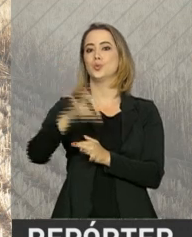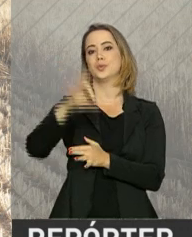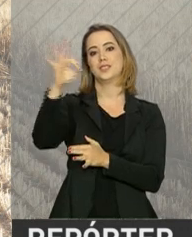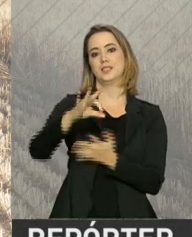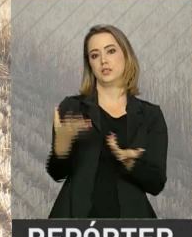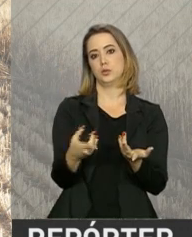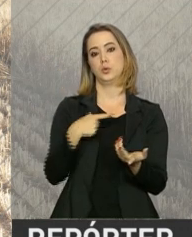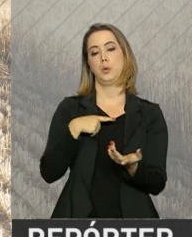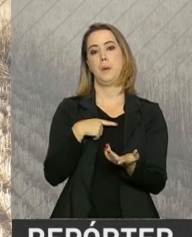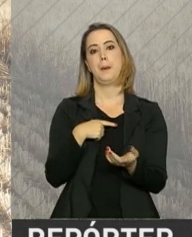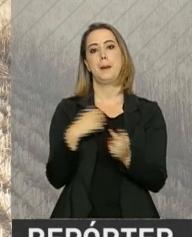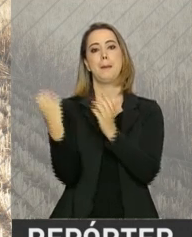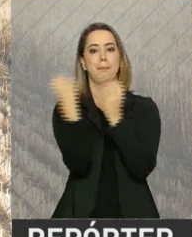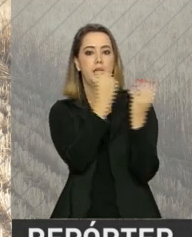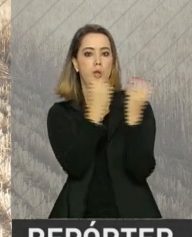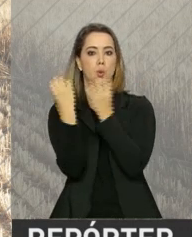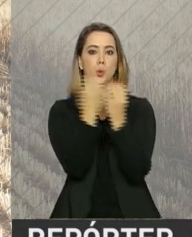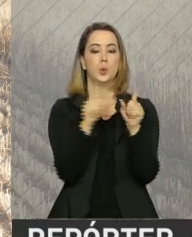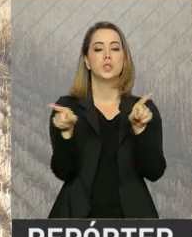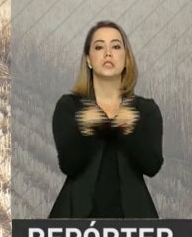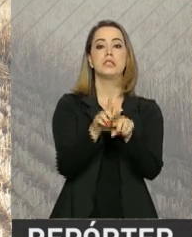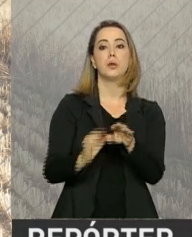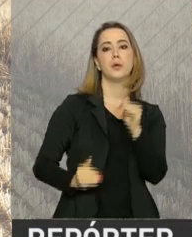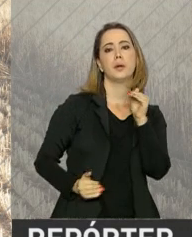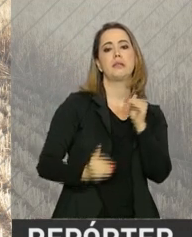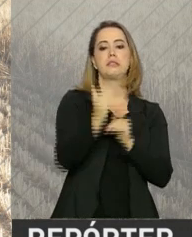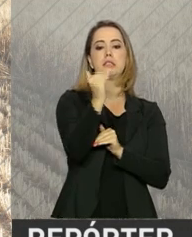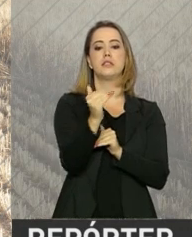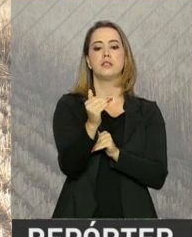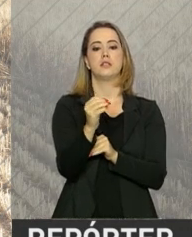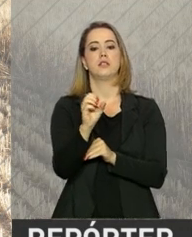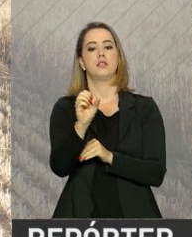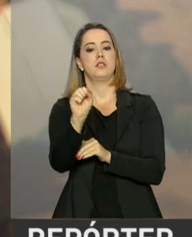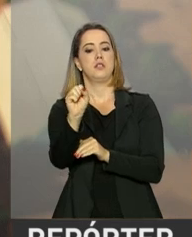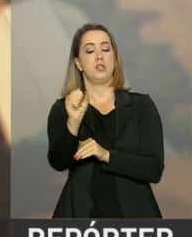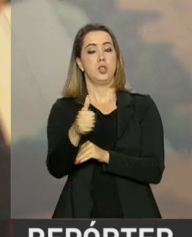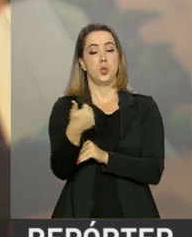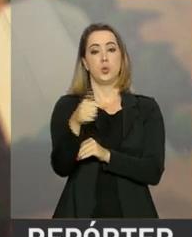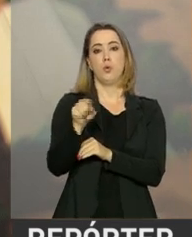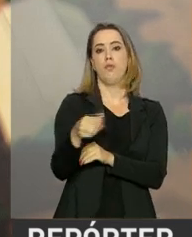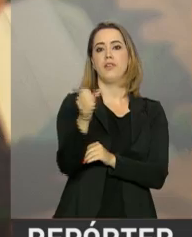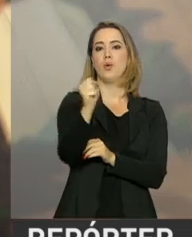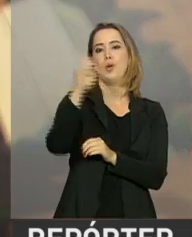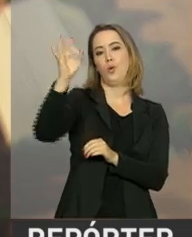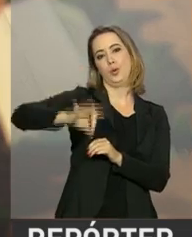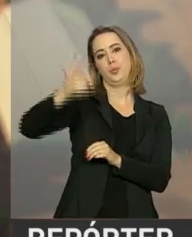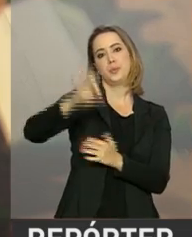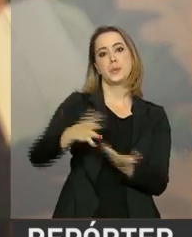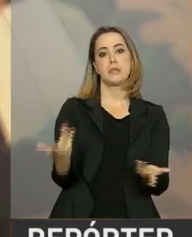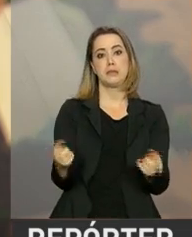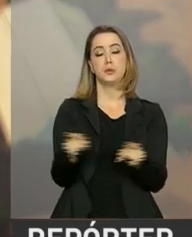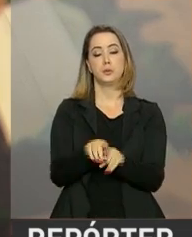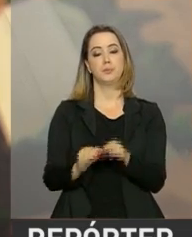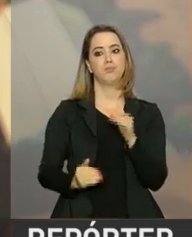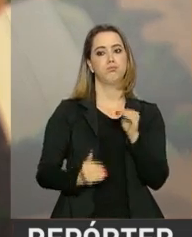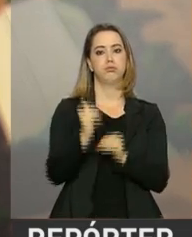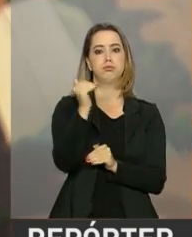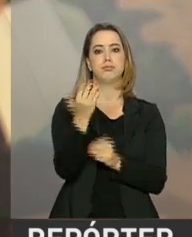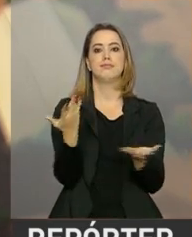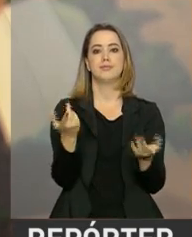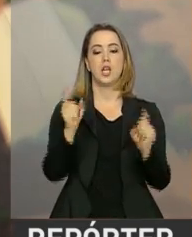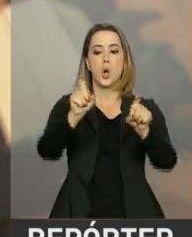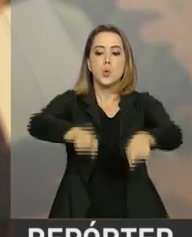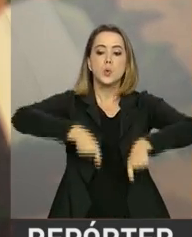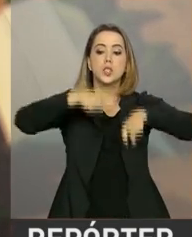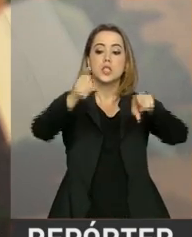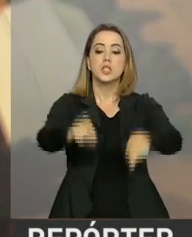de milho deve chegar a 84.600 mil Tonel O agronegócio vai ser o grande e